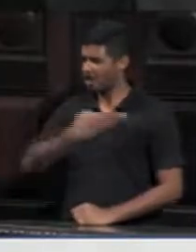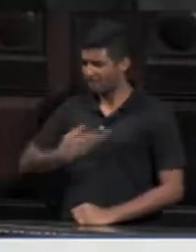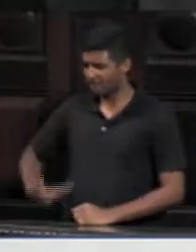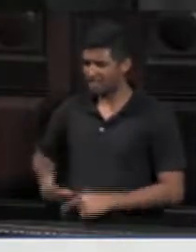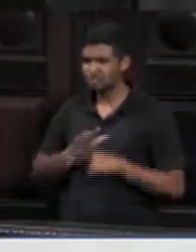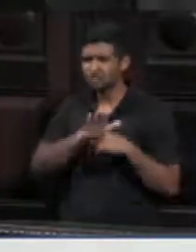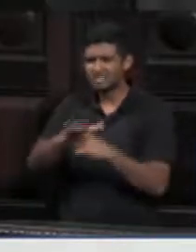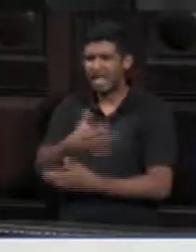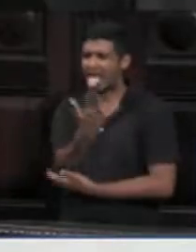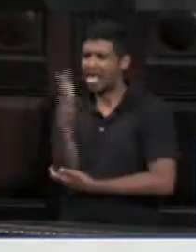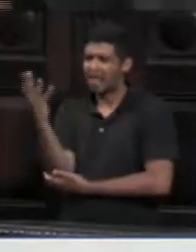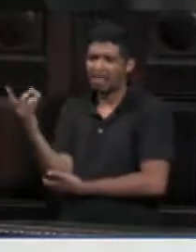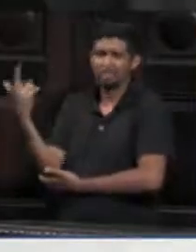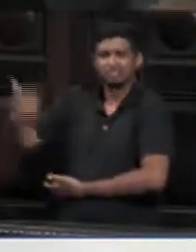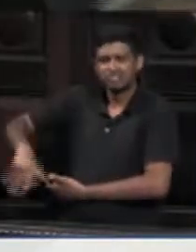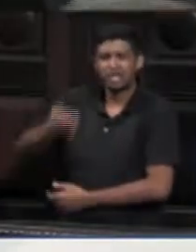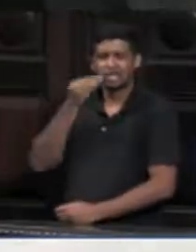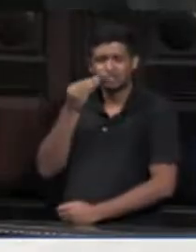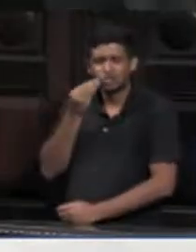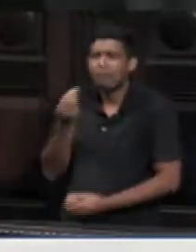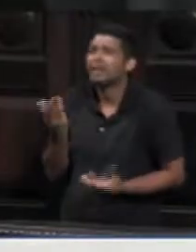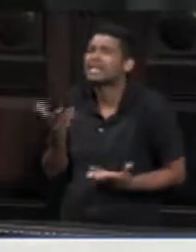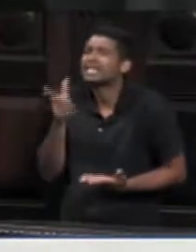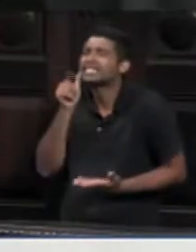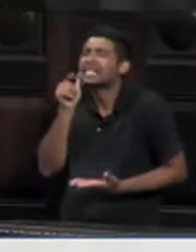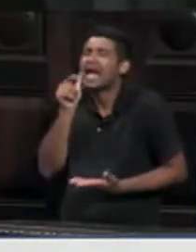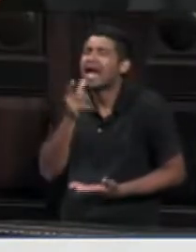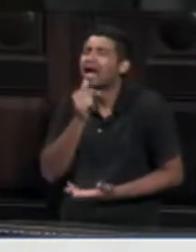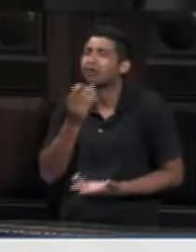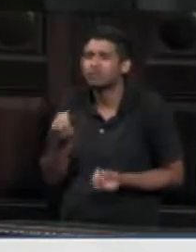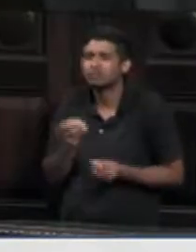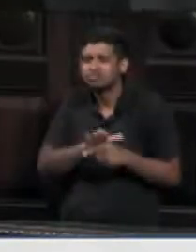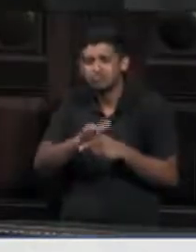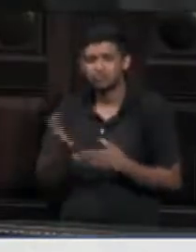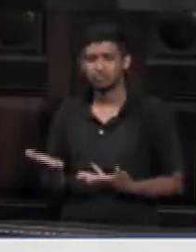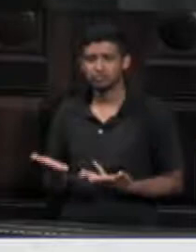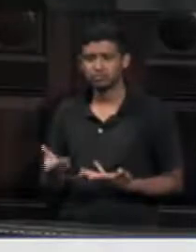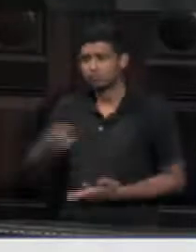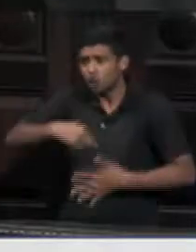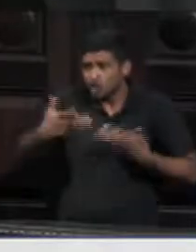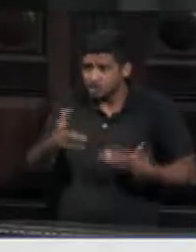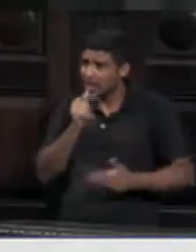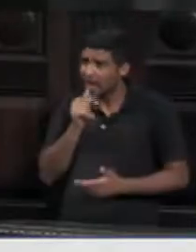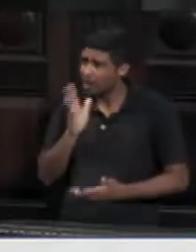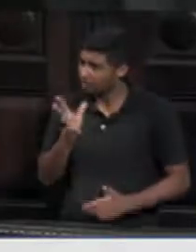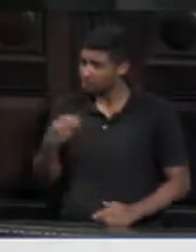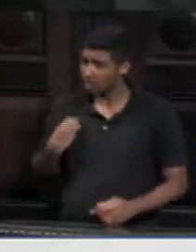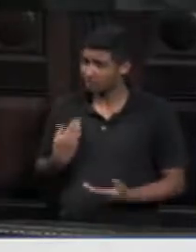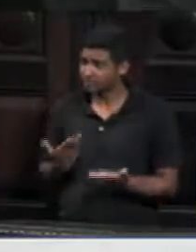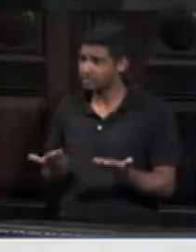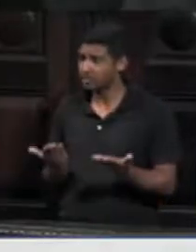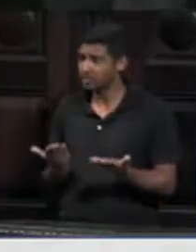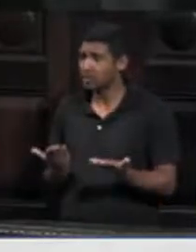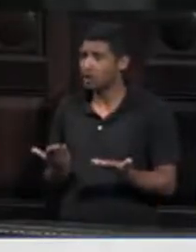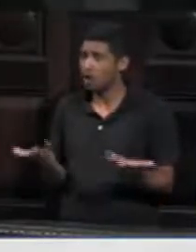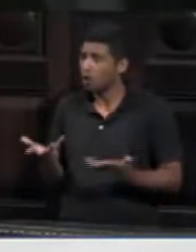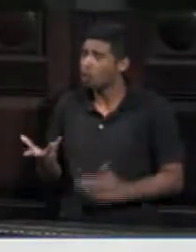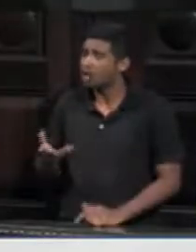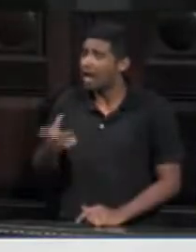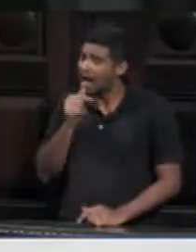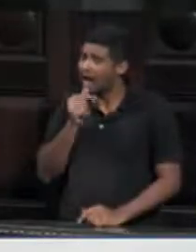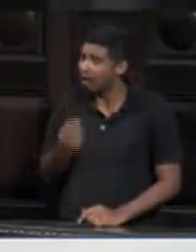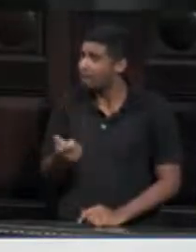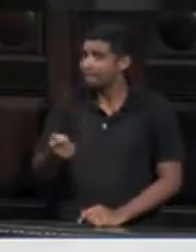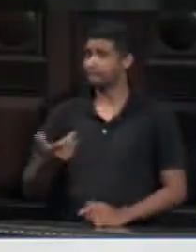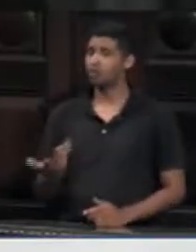reflorestamento, etc., para que haja água, querem usar a água que já existe e pouca para